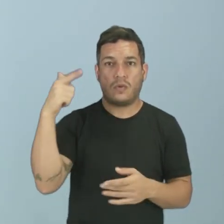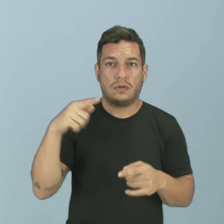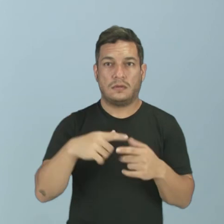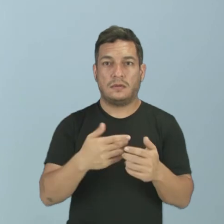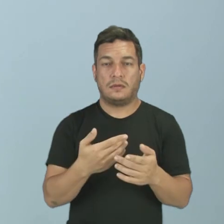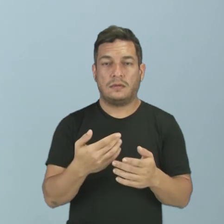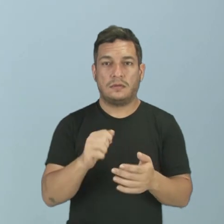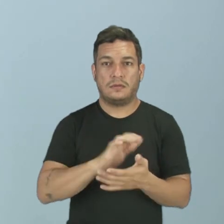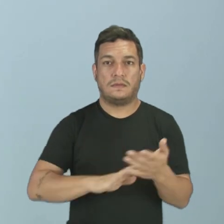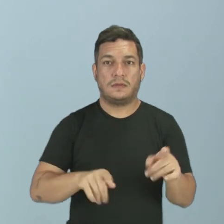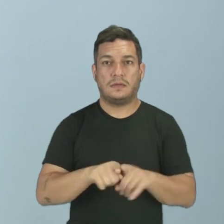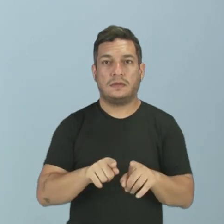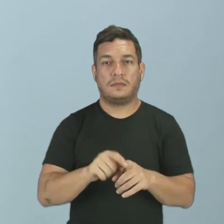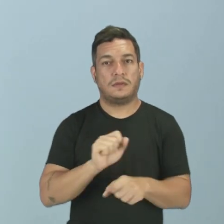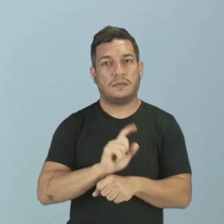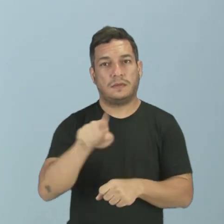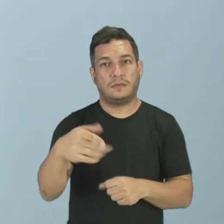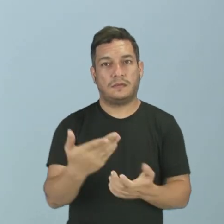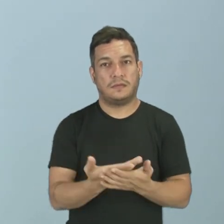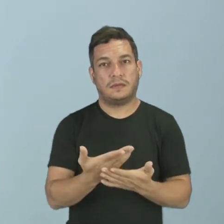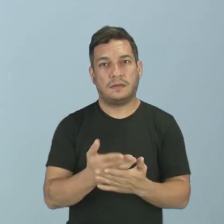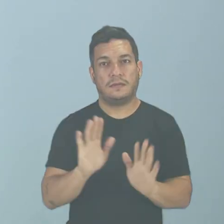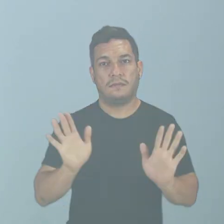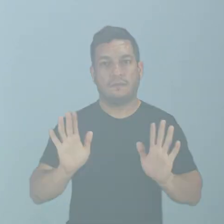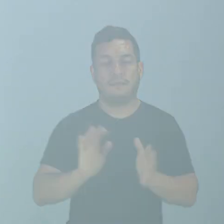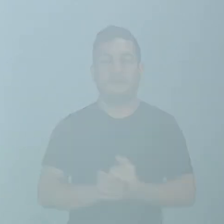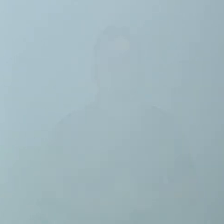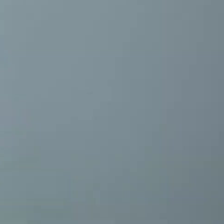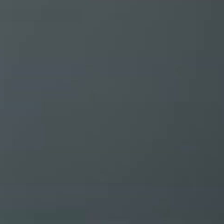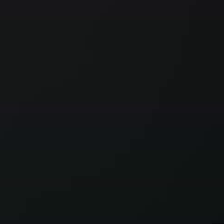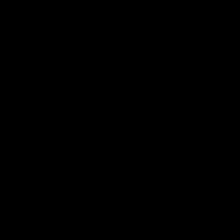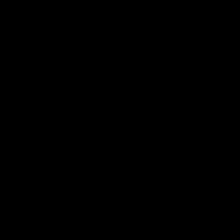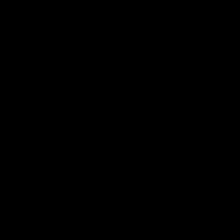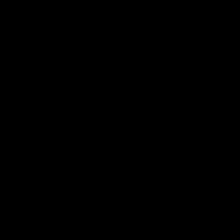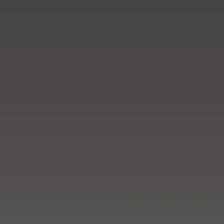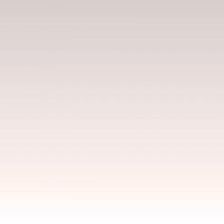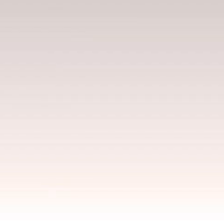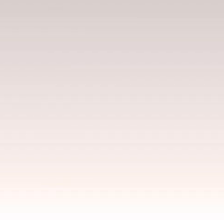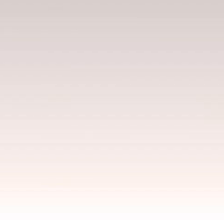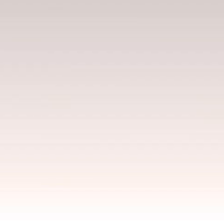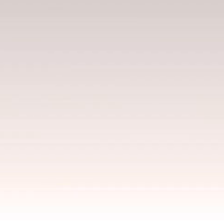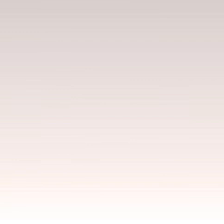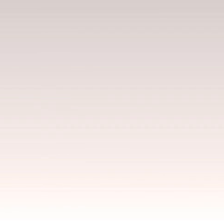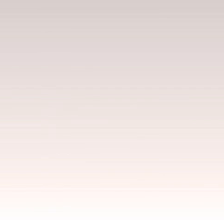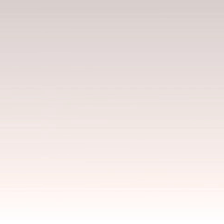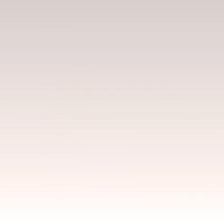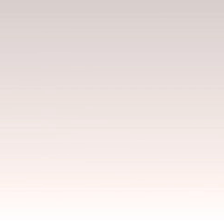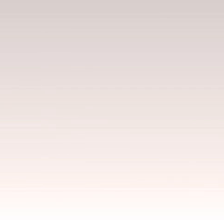outras aulas. E eu fico esperando aqui para a próxima. Até mais!